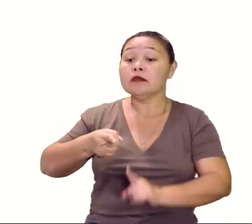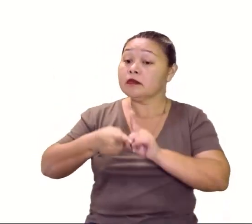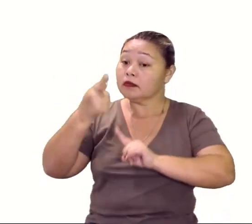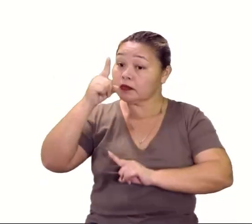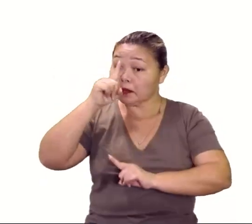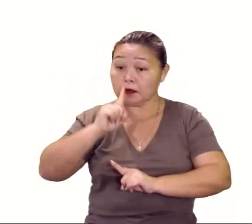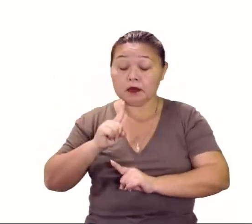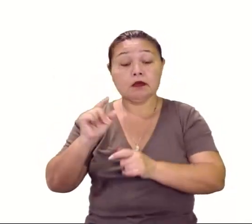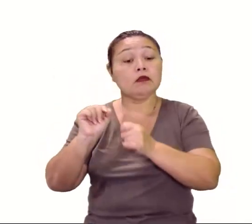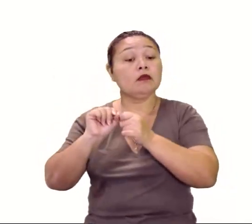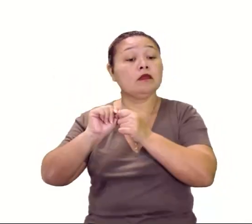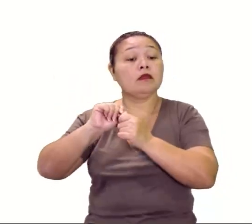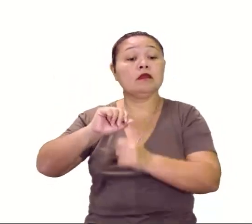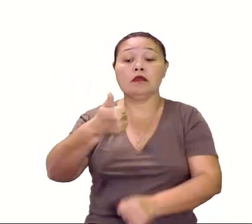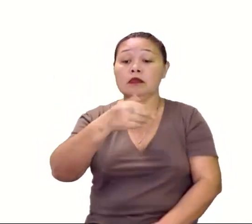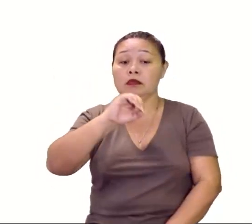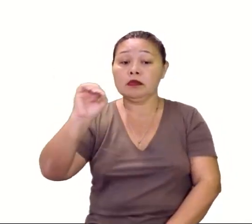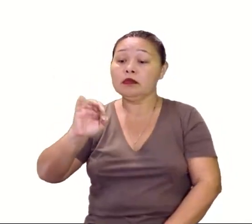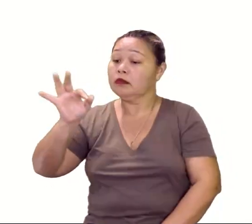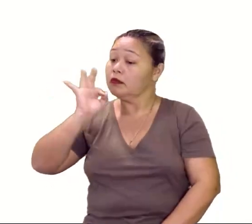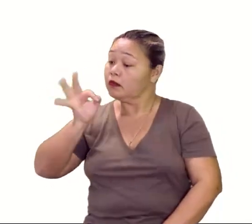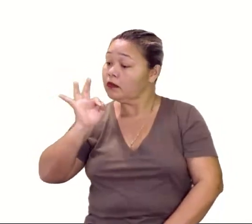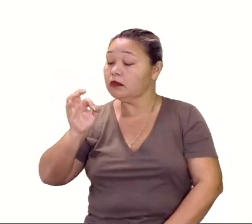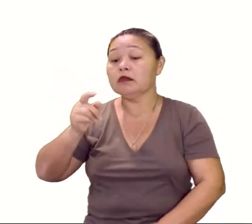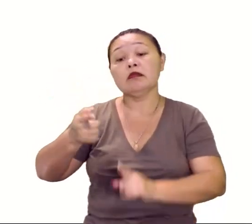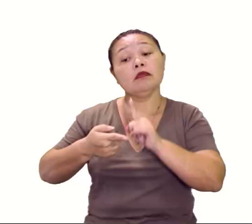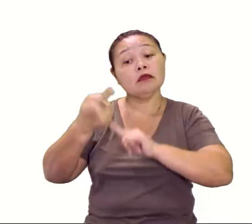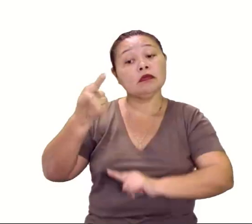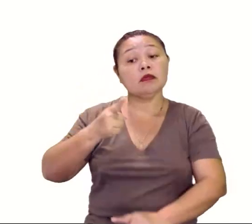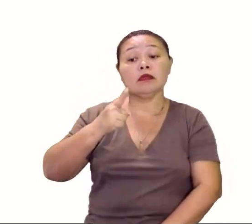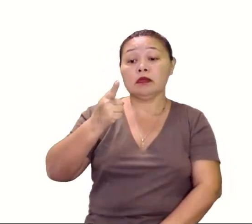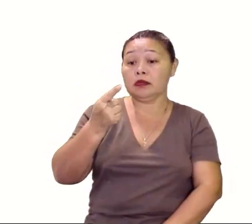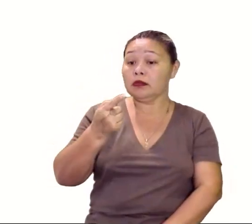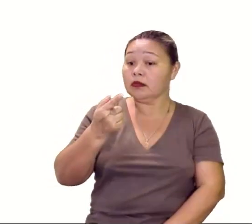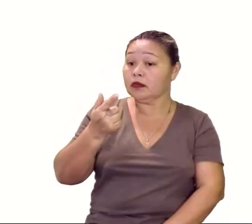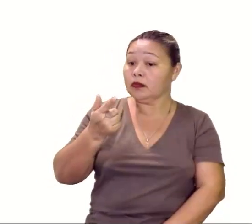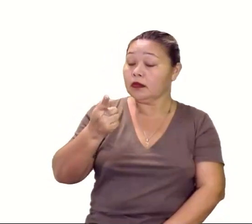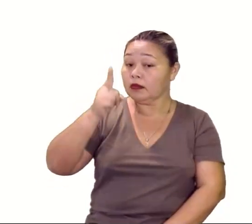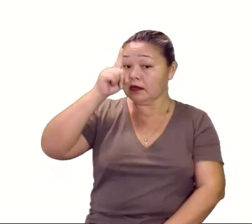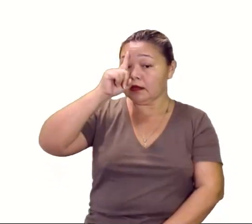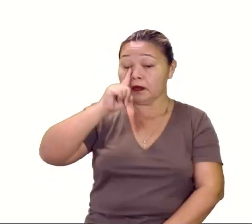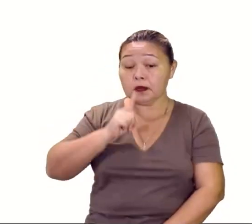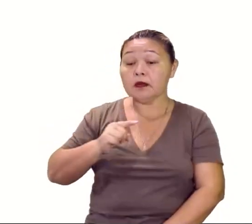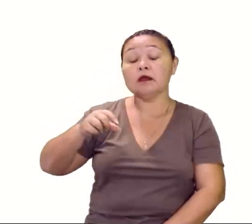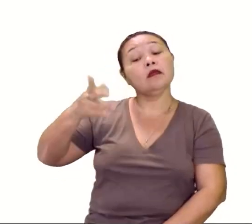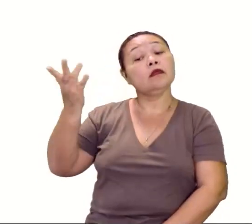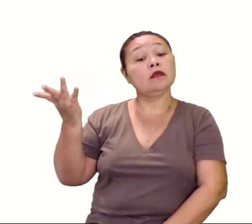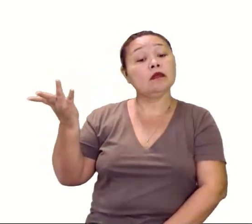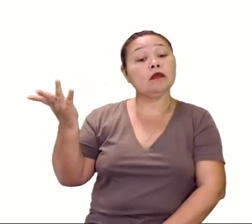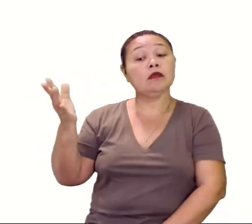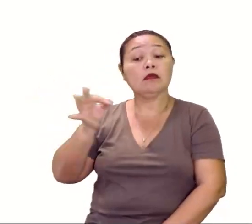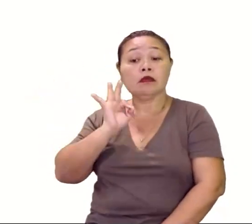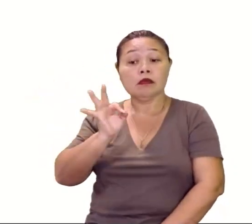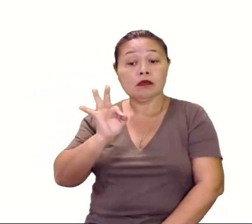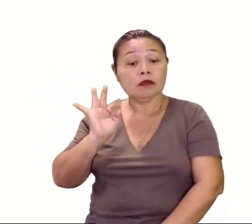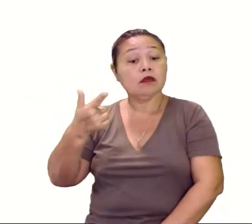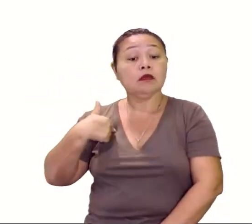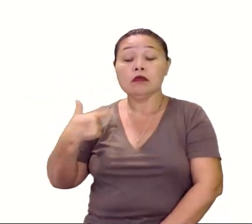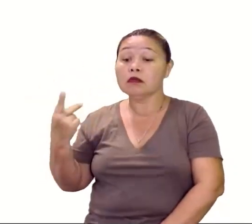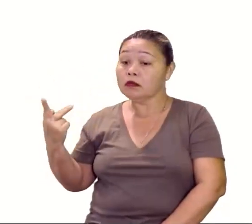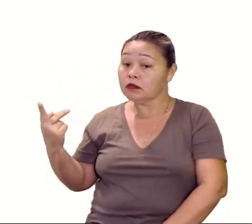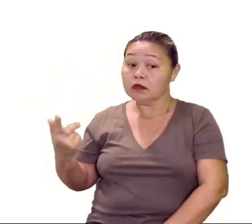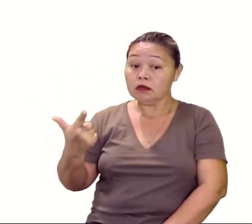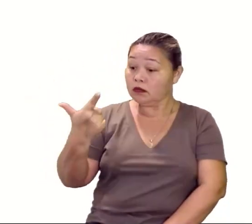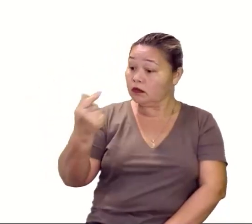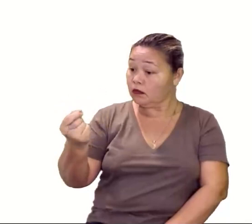milho, 100 cultivam café e milho e 20 cultivam os 3 grãos. Ah, então já fica